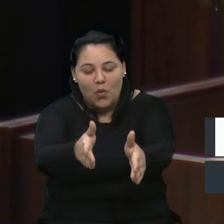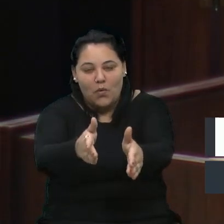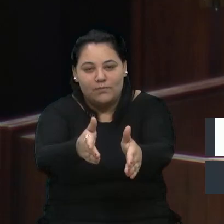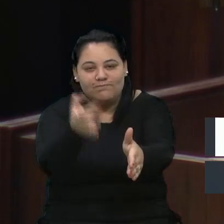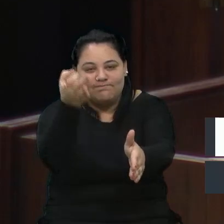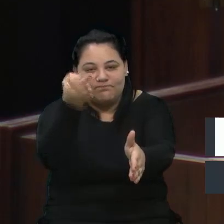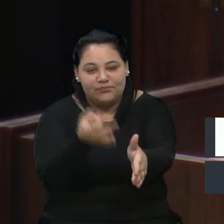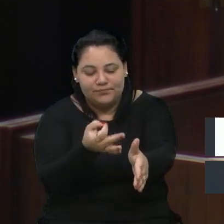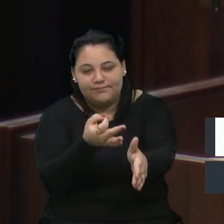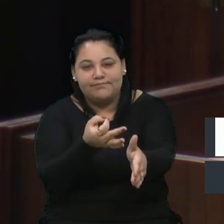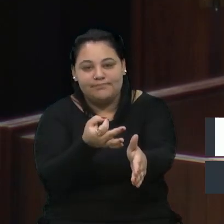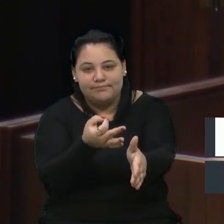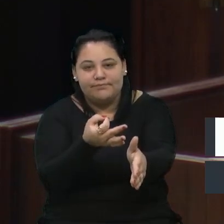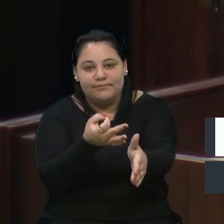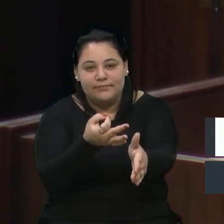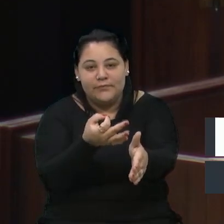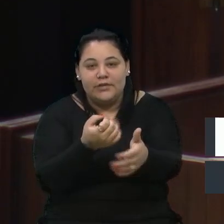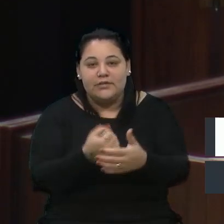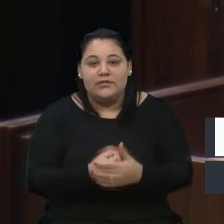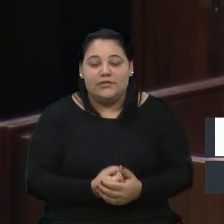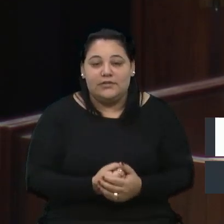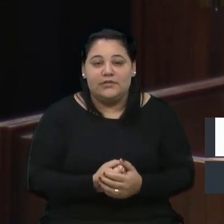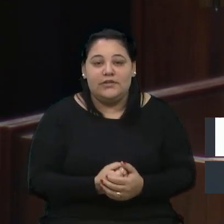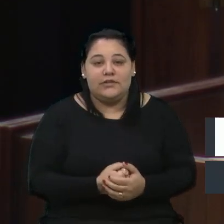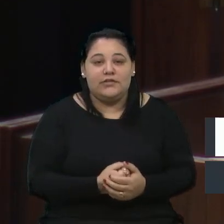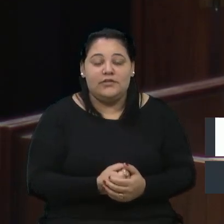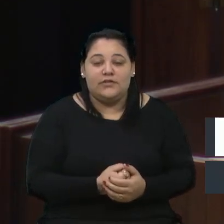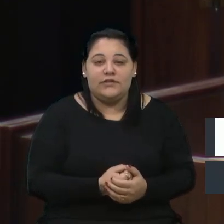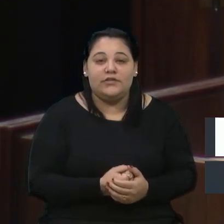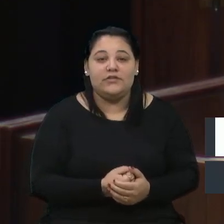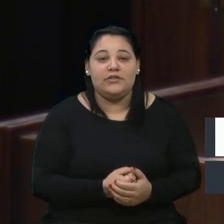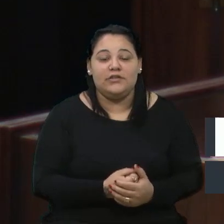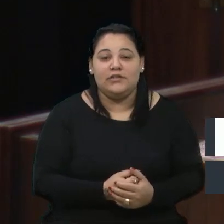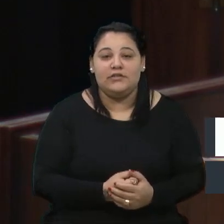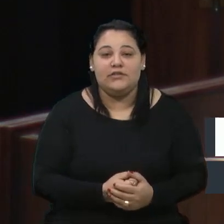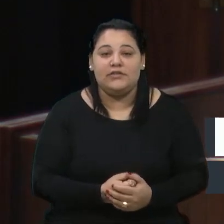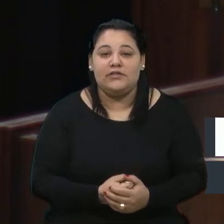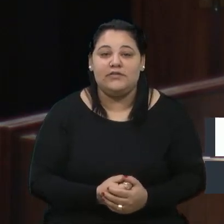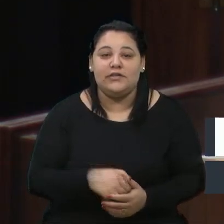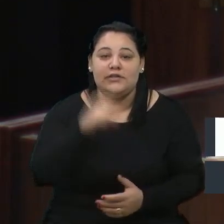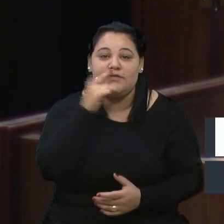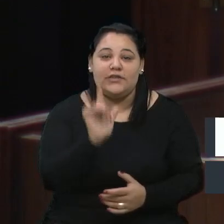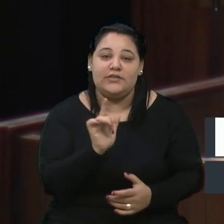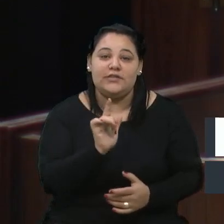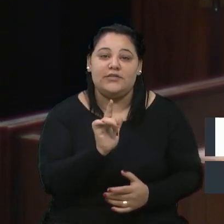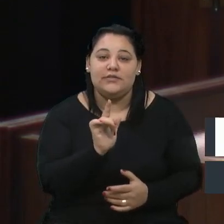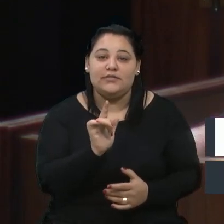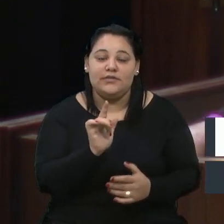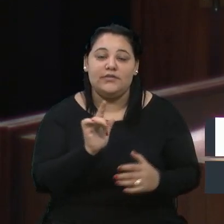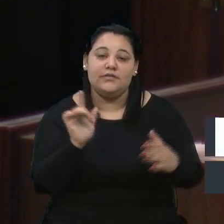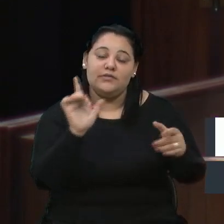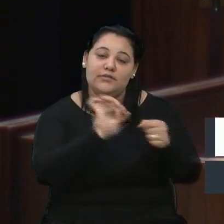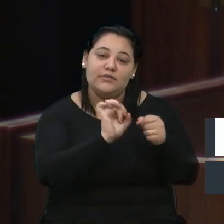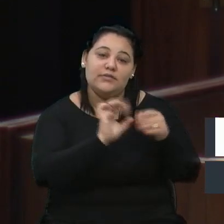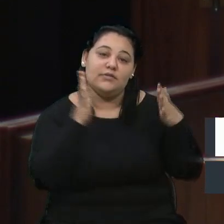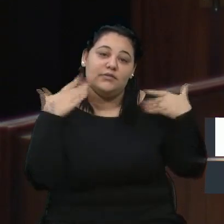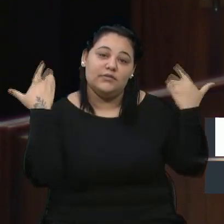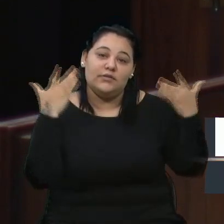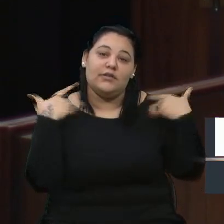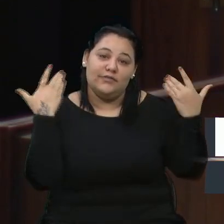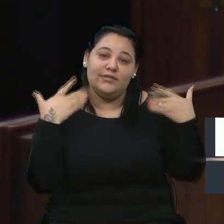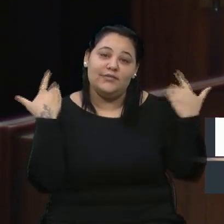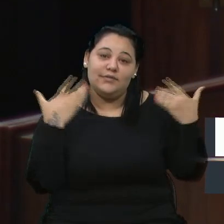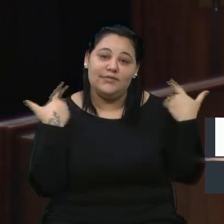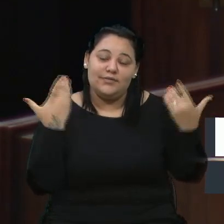em condições para que eles possam fazer o seu passeio, eles possam andar pela Rota do